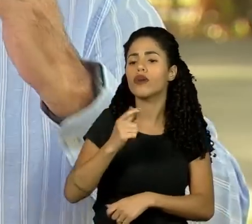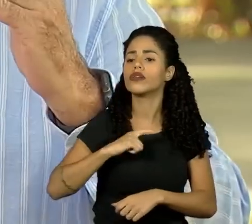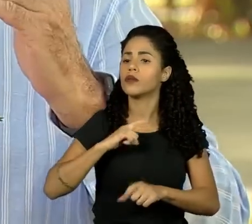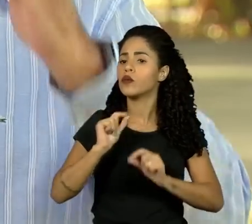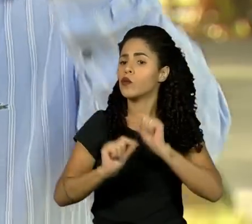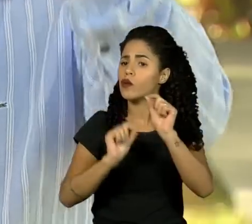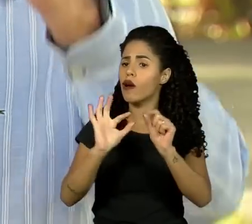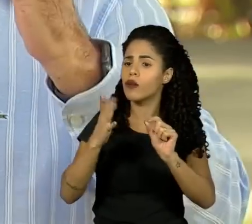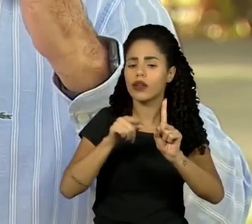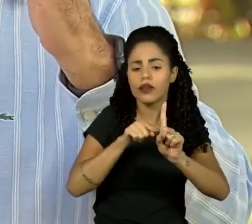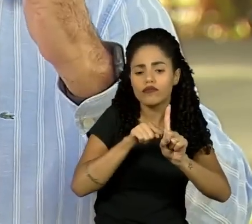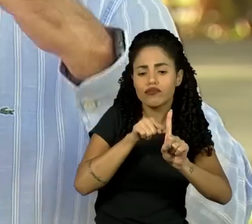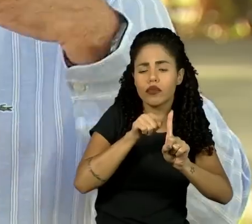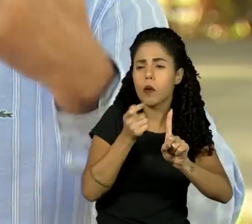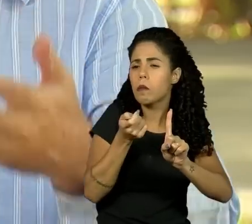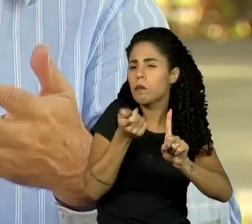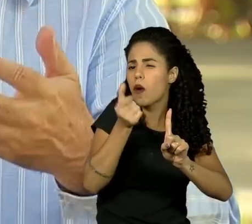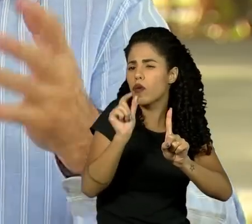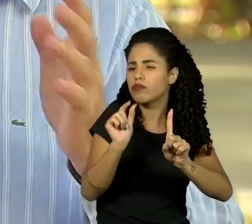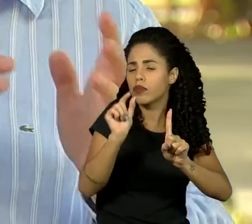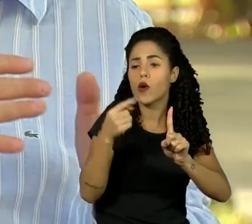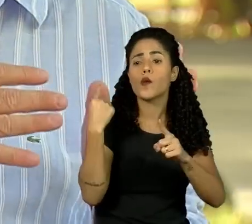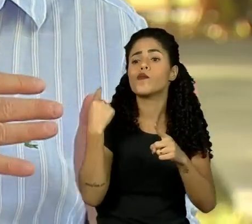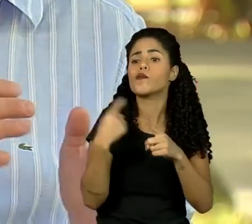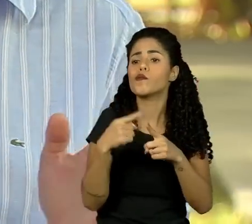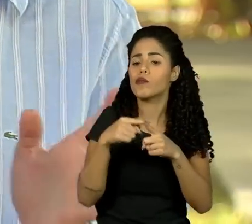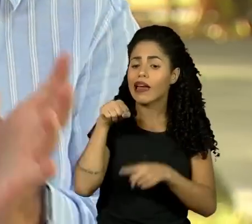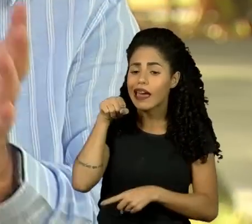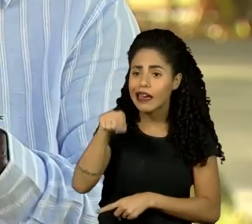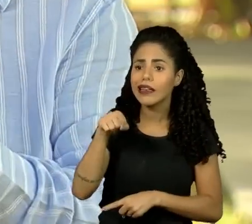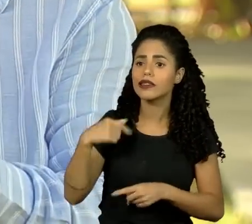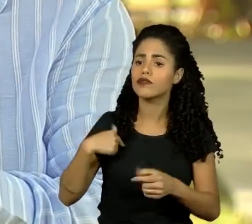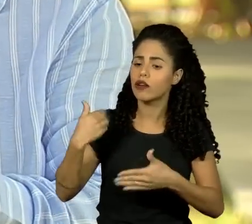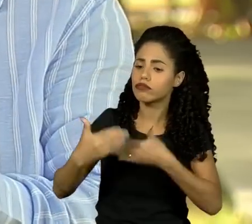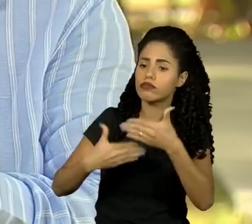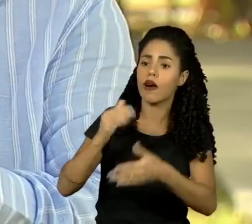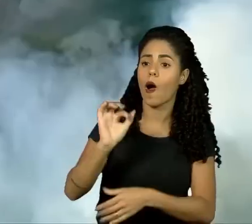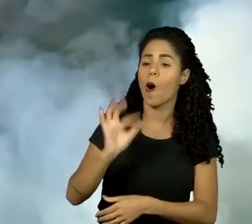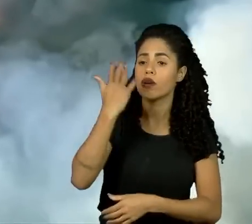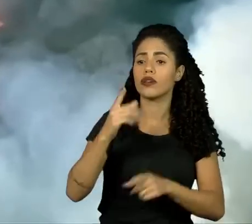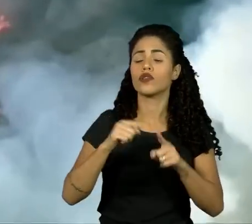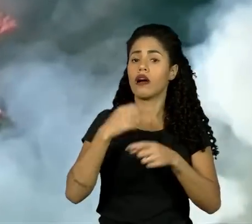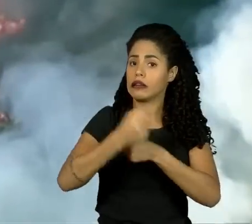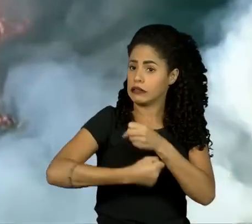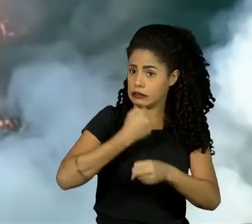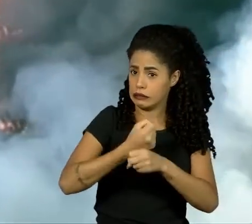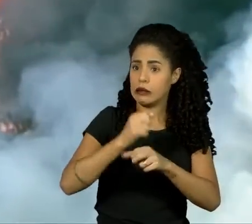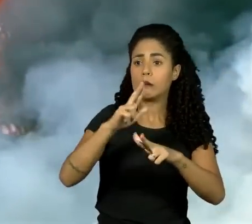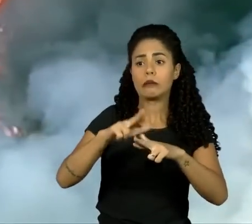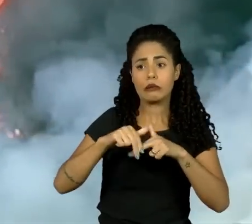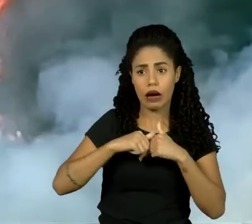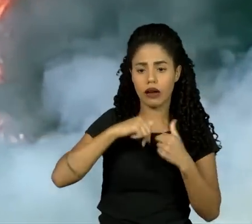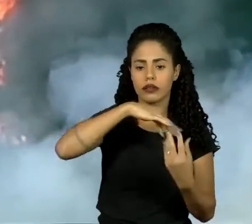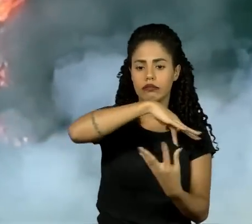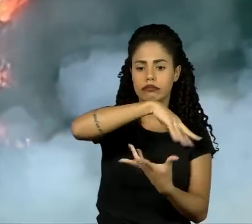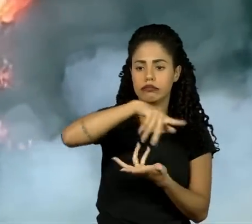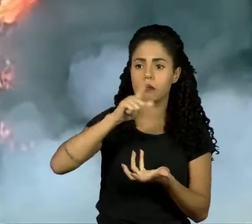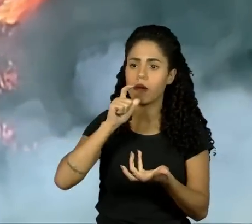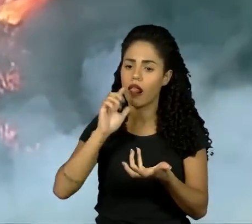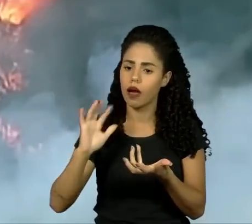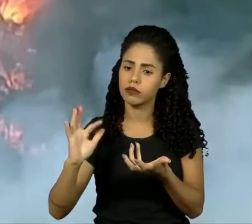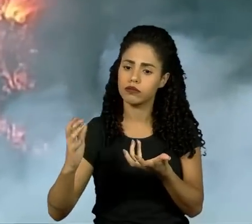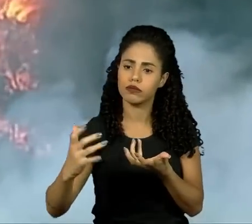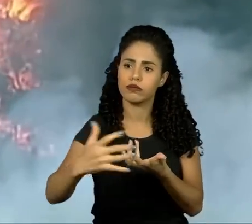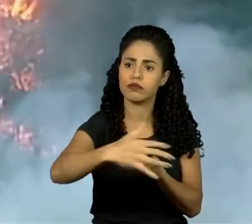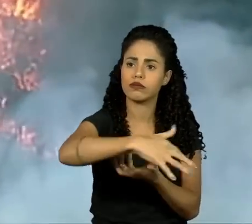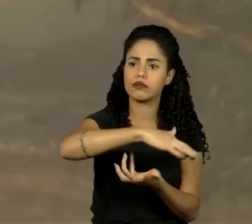temperaturas, né, acima da média. Até porque esse ano já começou muito quente, em função do El Niño, né, que agora sobe,